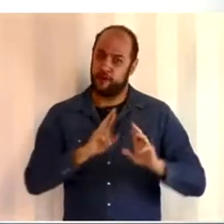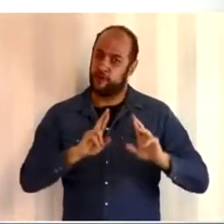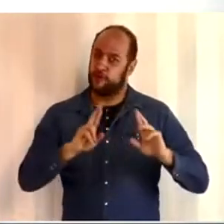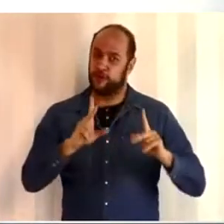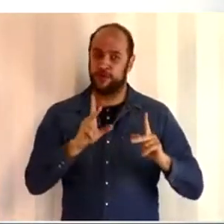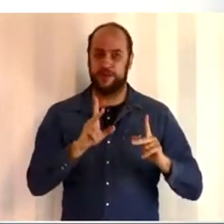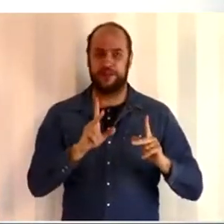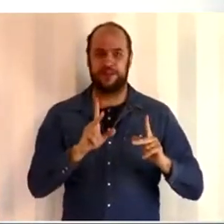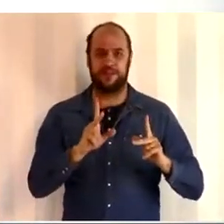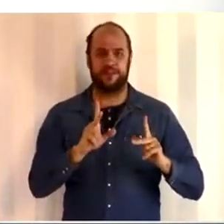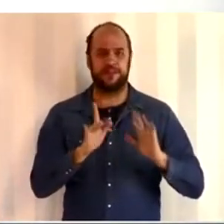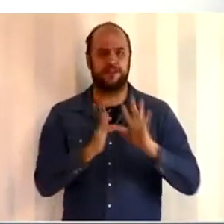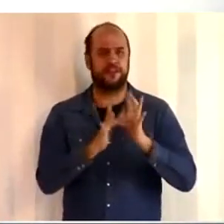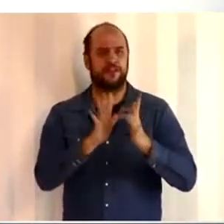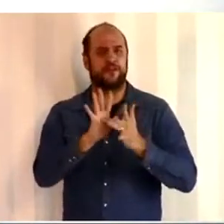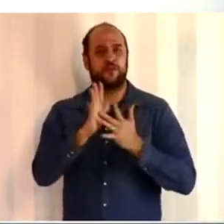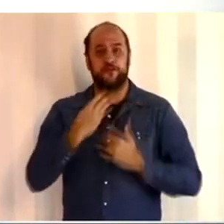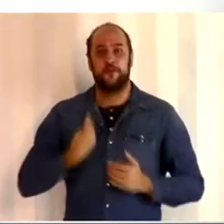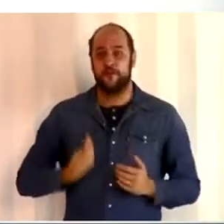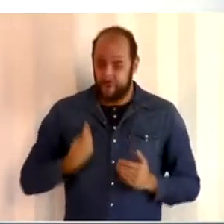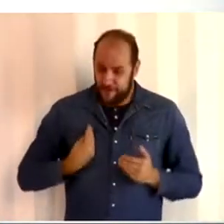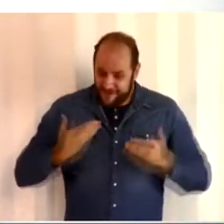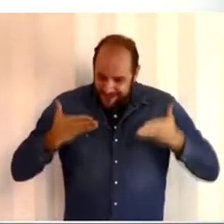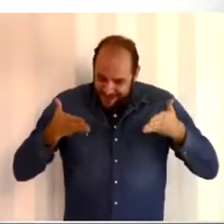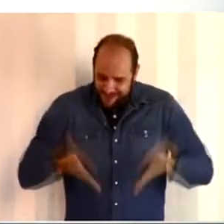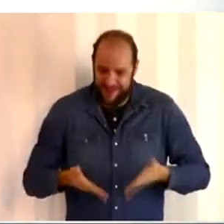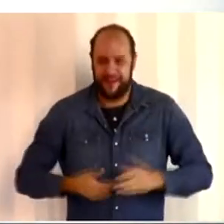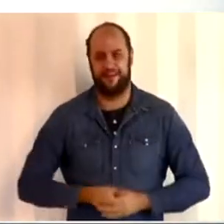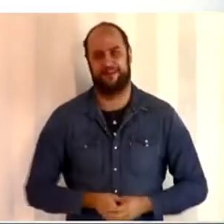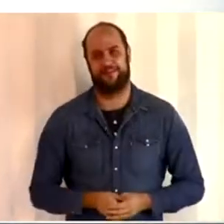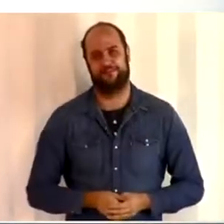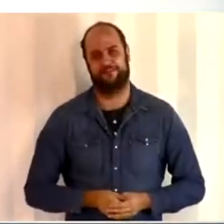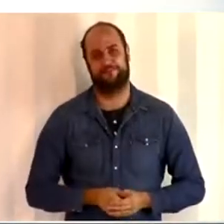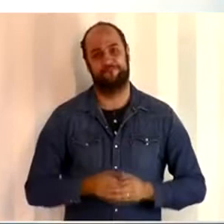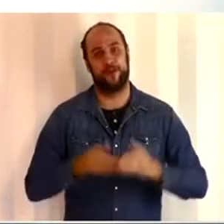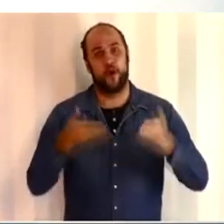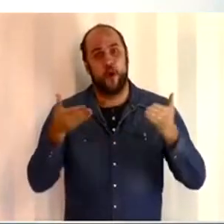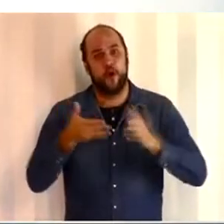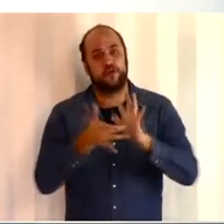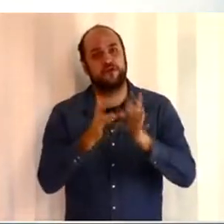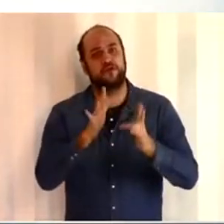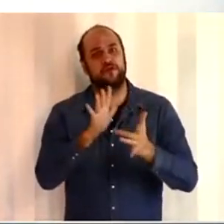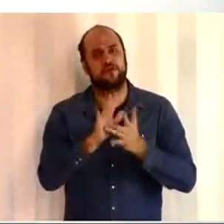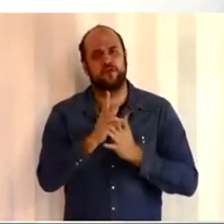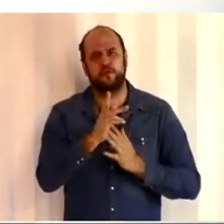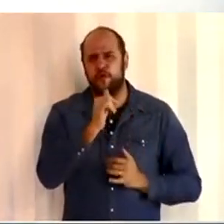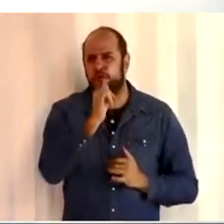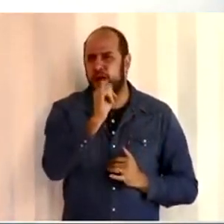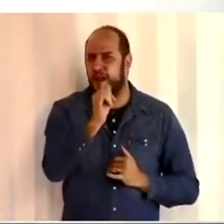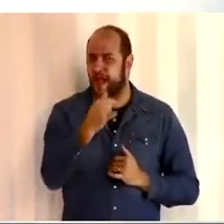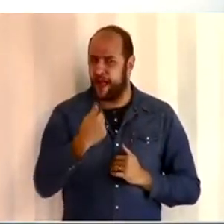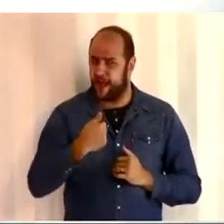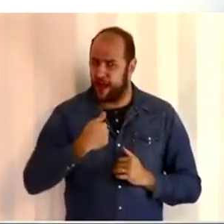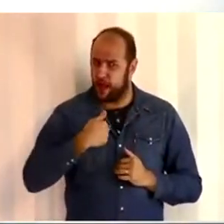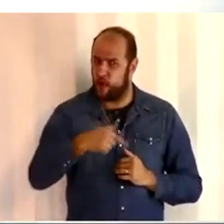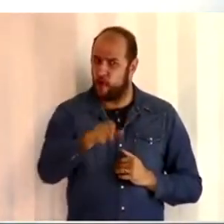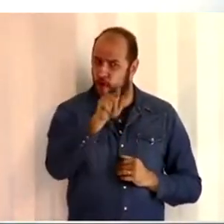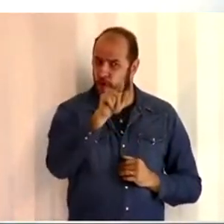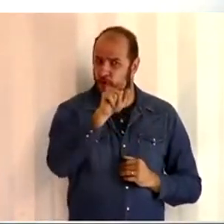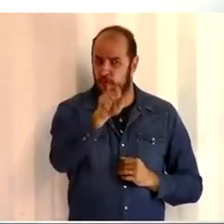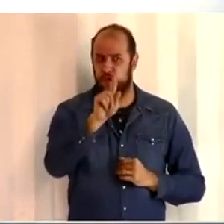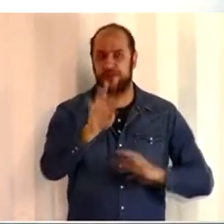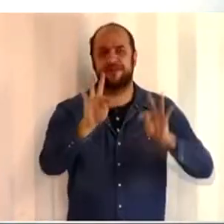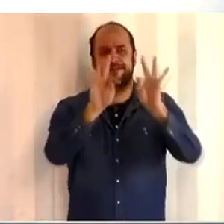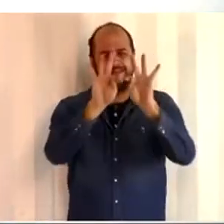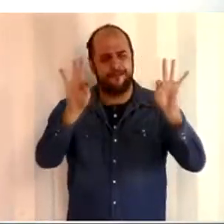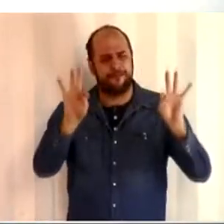vai tabernacular entre nós. E hoje o Senhor Jesus diz que eu e você somos o templo do Espírito